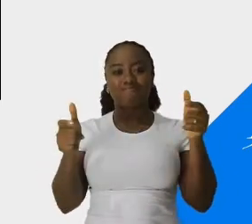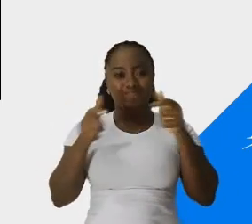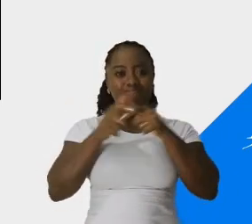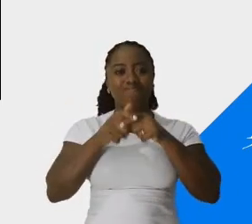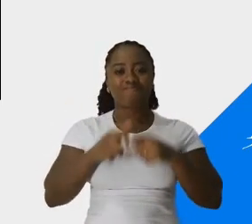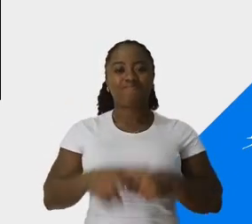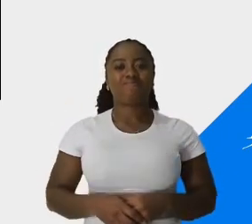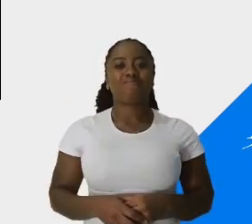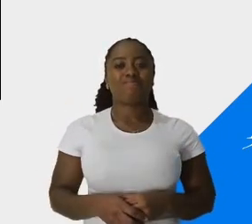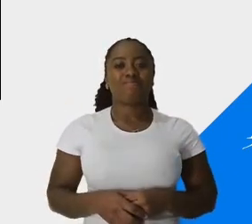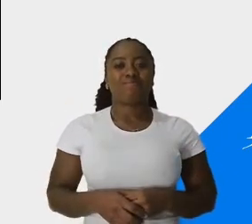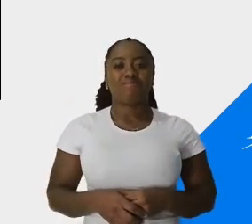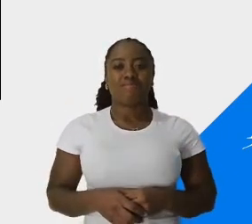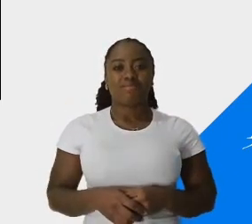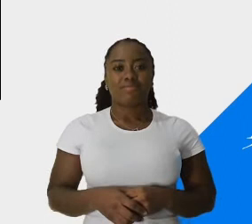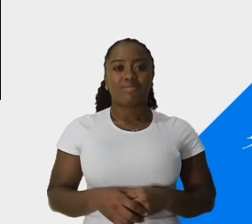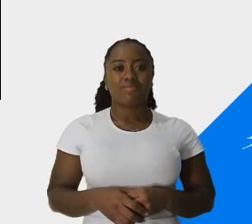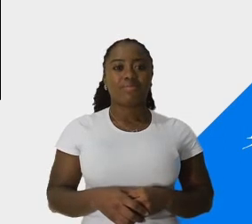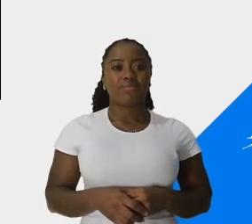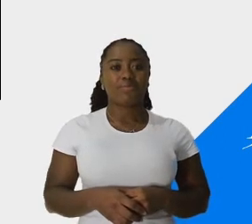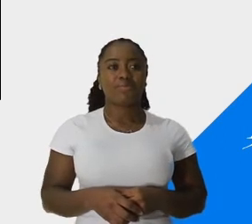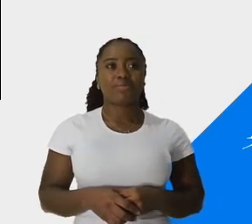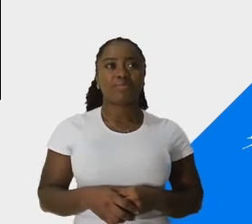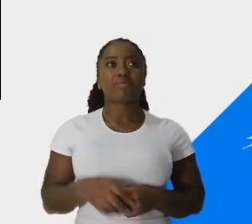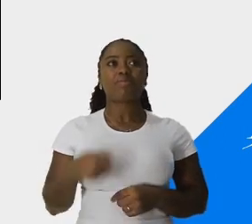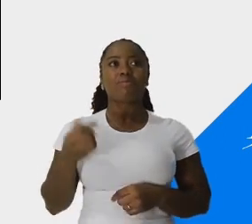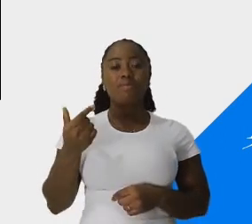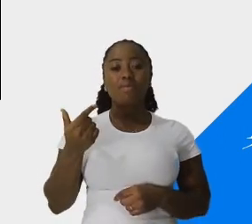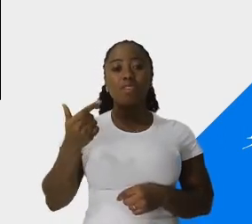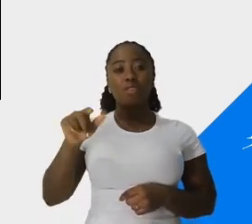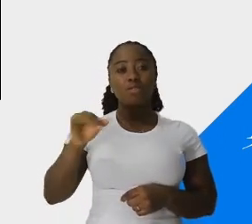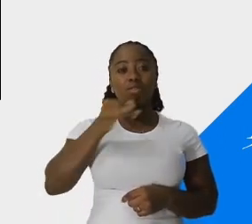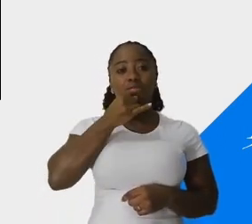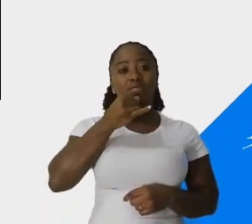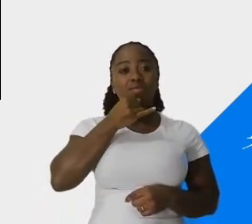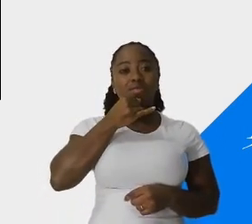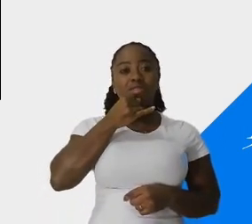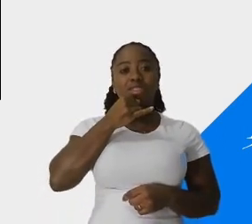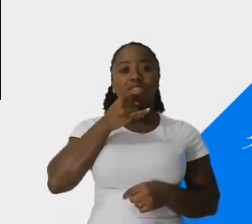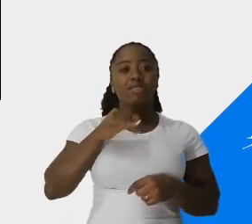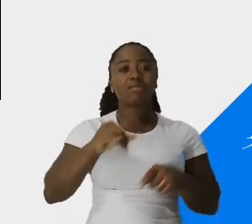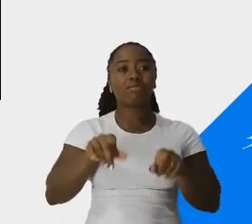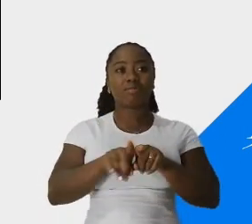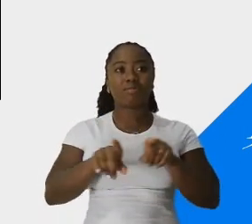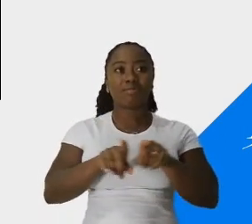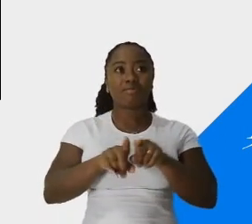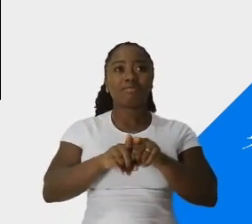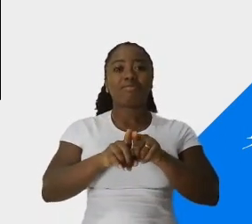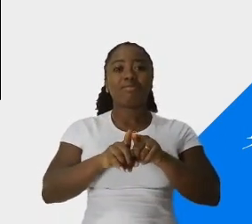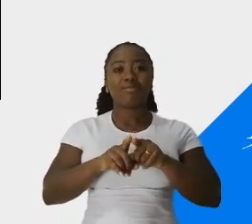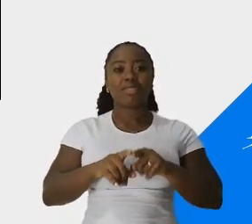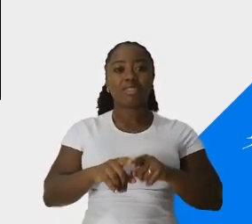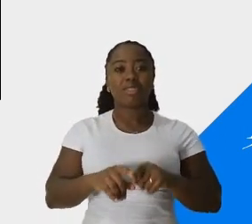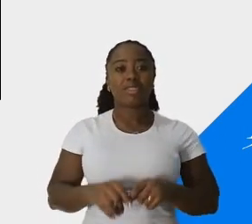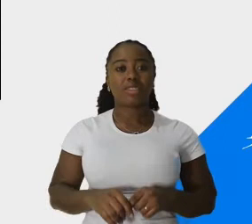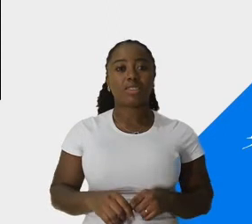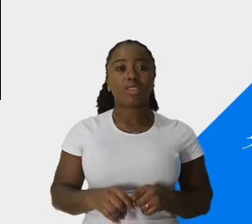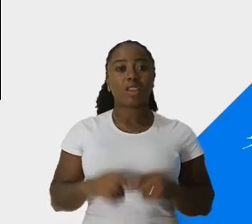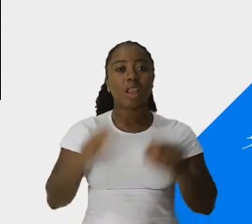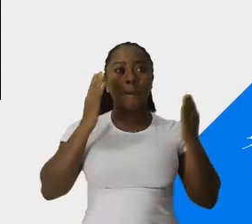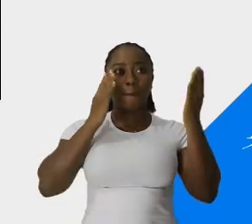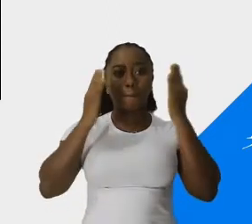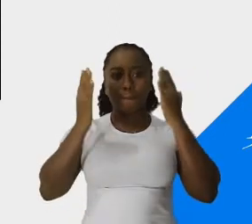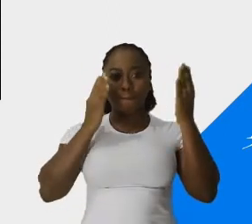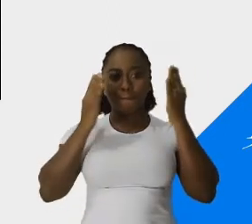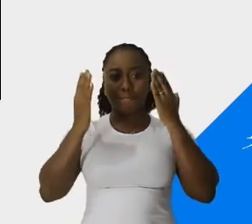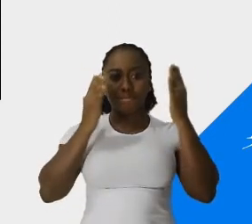Um outro exemplo também que tem desde a parte clínica até a parte cirúrgica que a neuropsicologia pode atuar é no